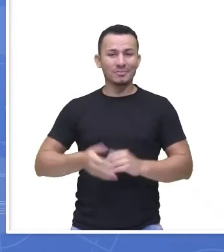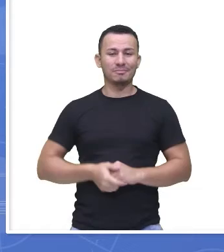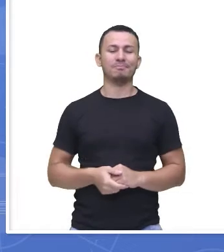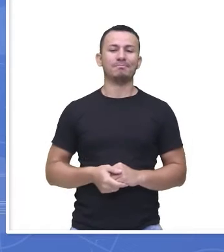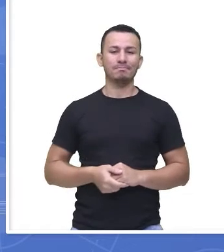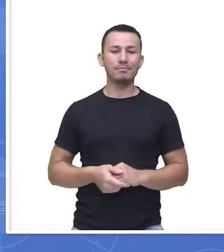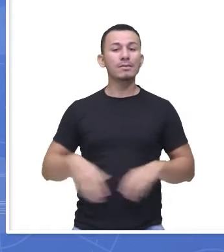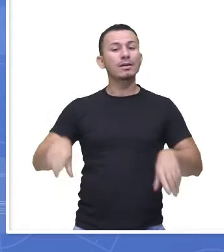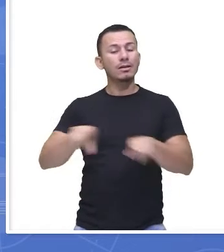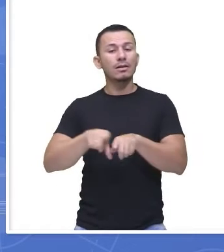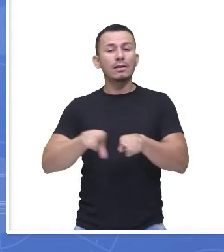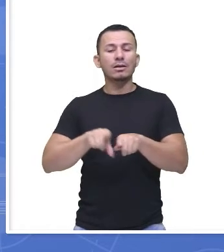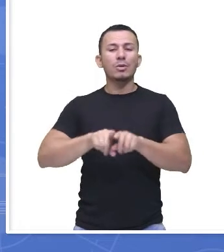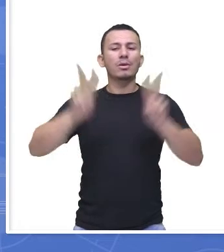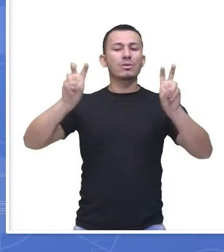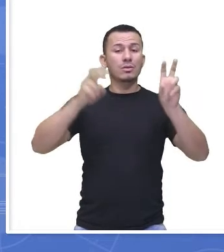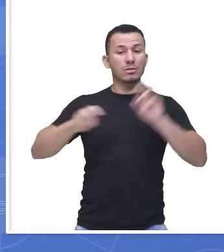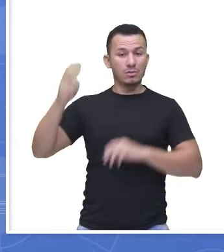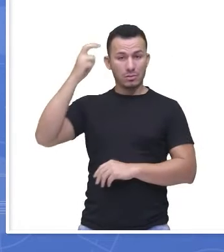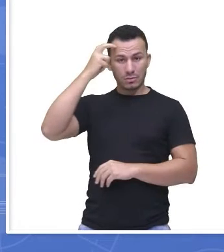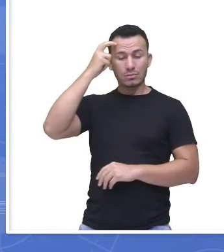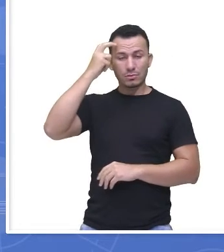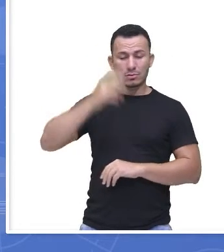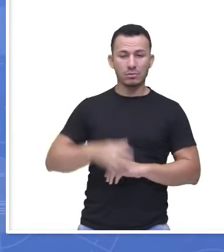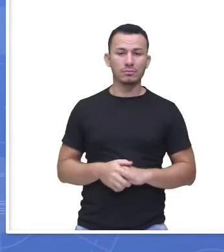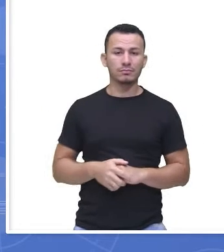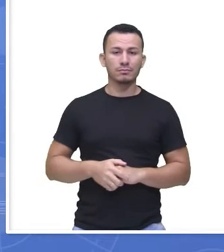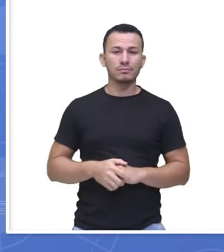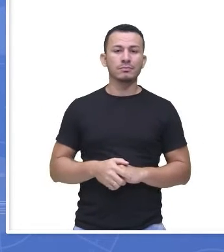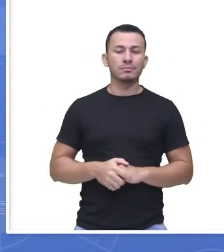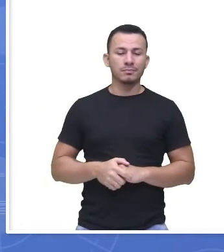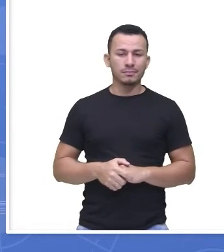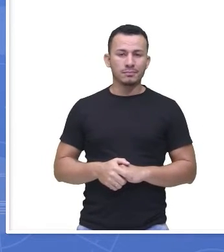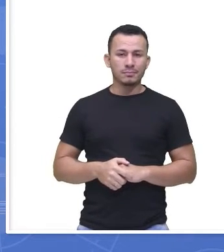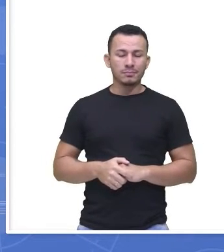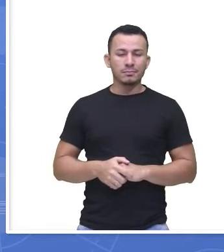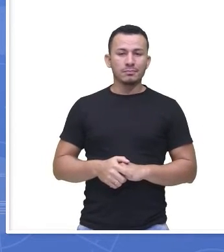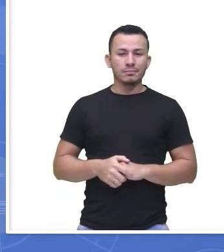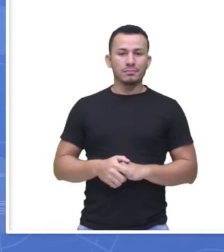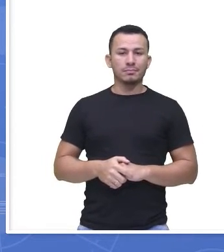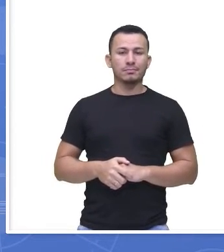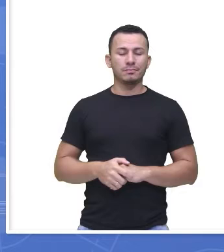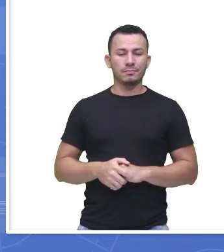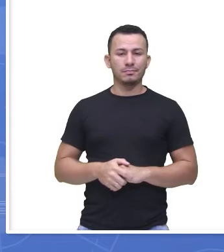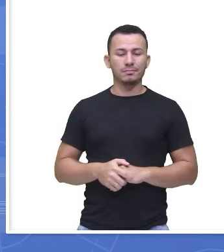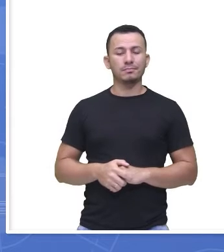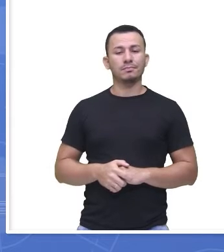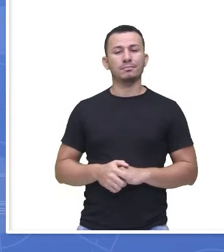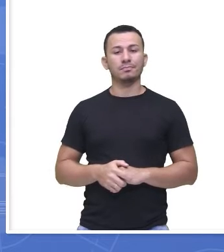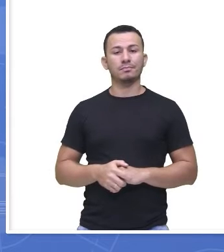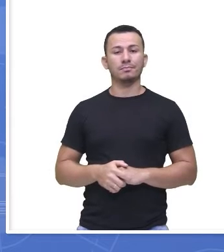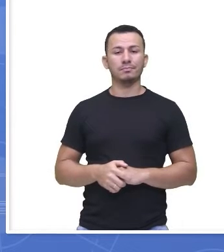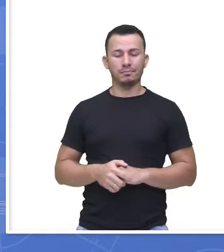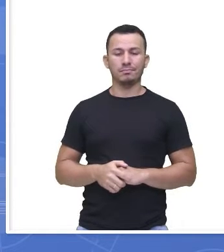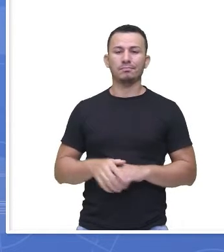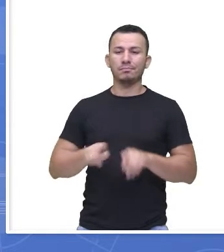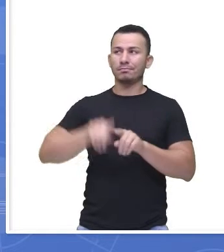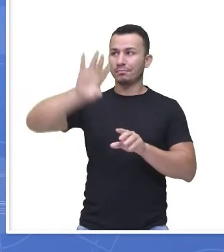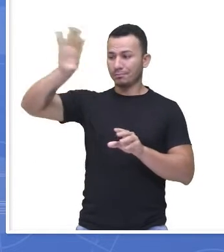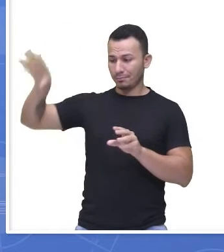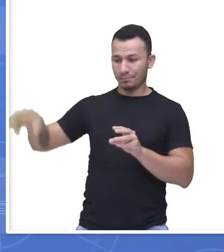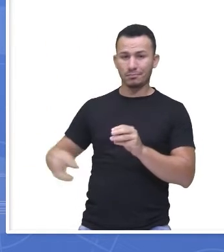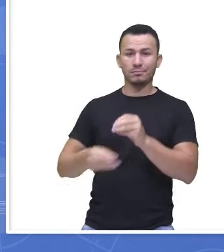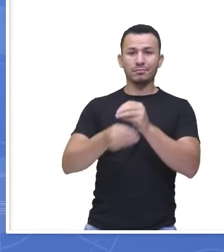E também a questão da cultura. Contribui ainda para a universalização do